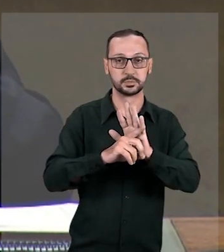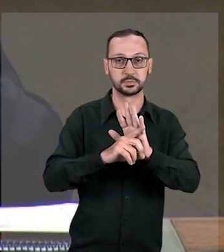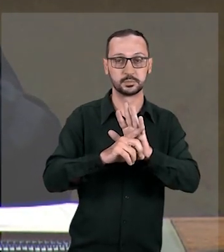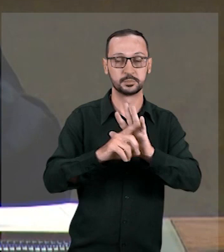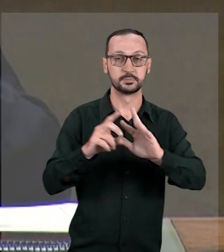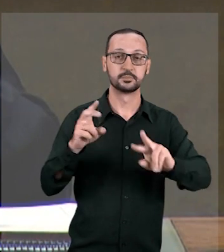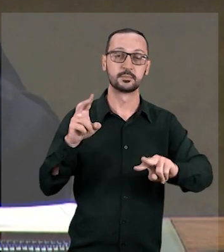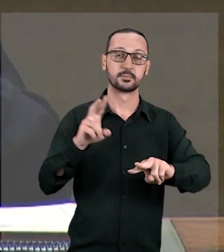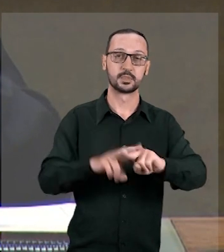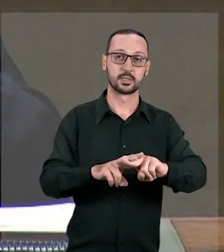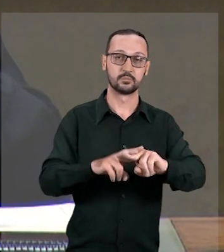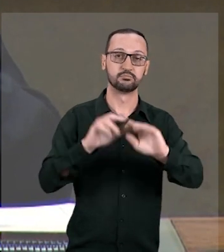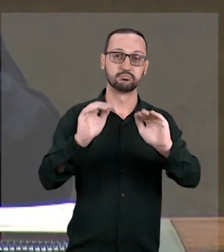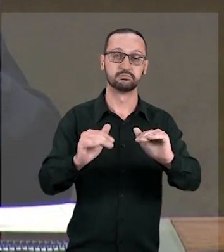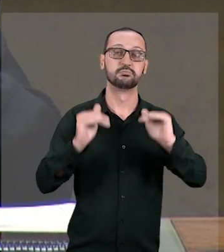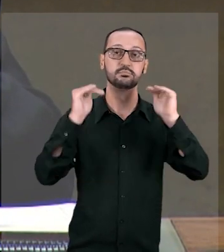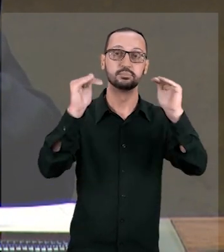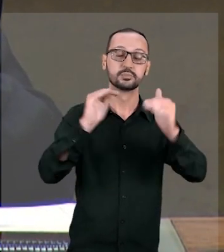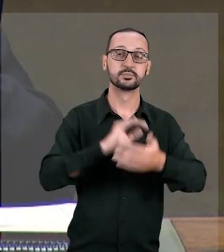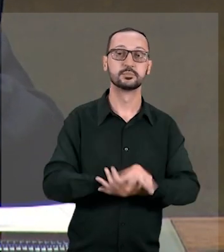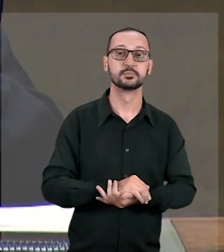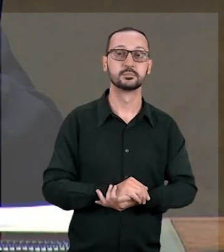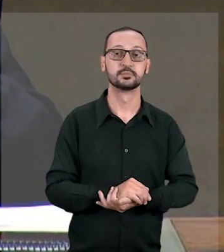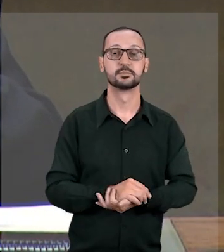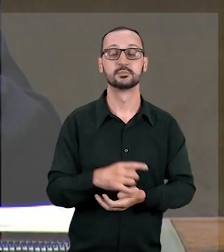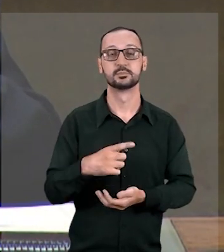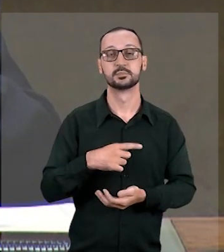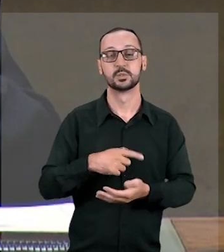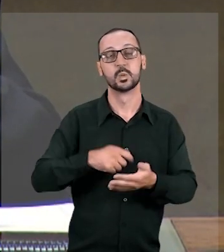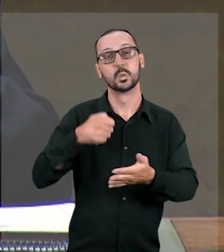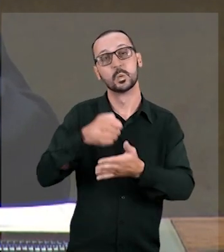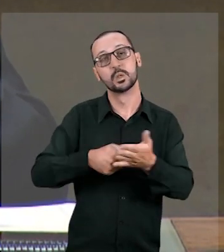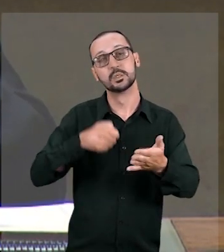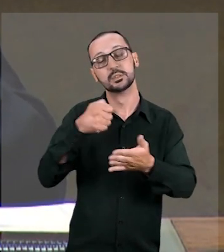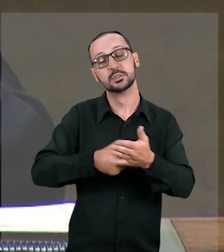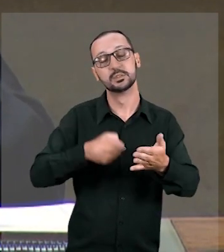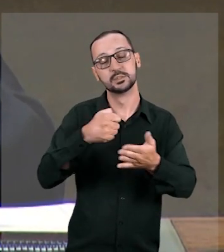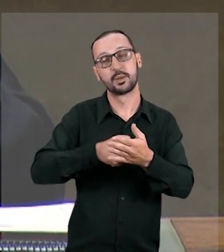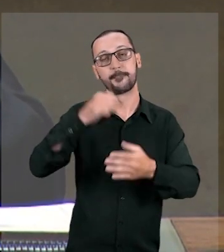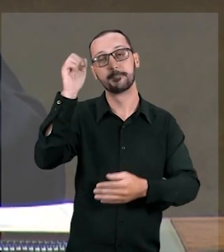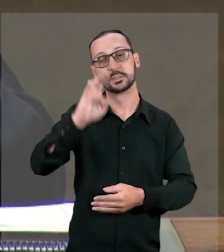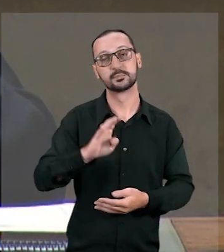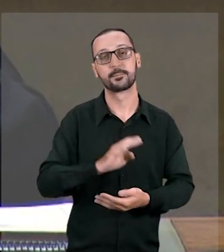cima, surgiu esse garantismo à brasileira.